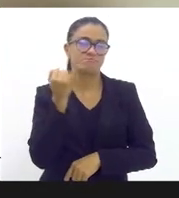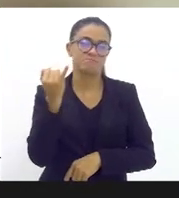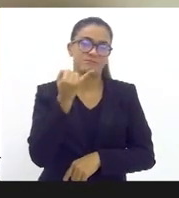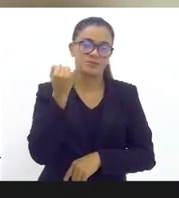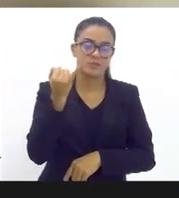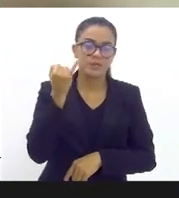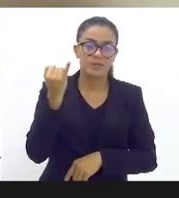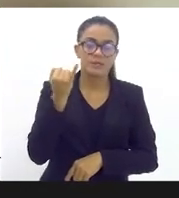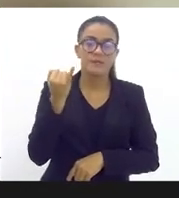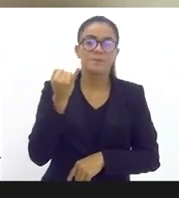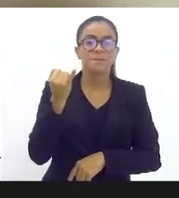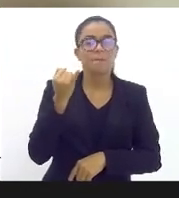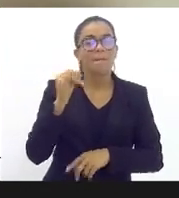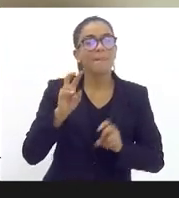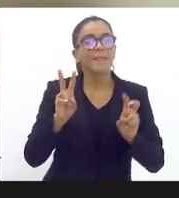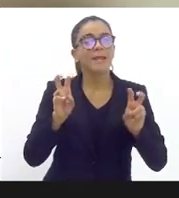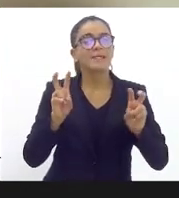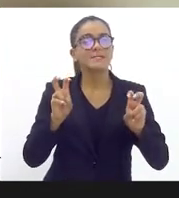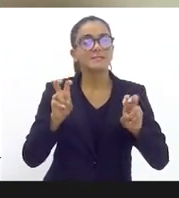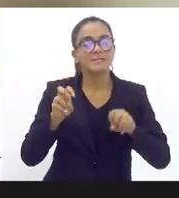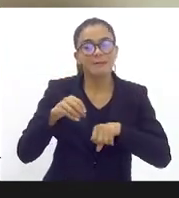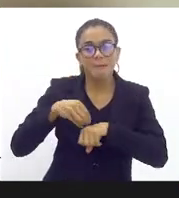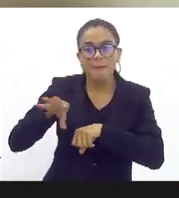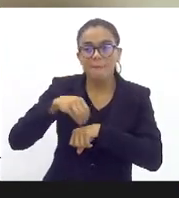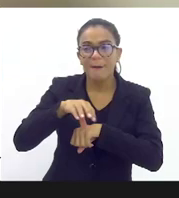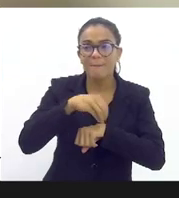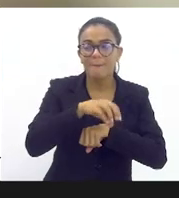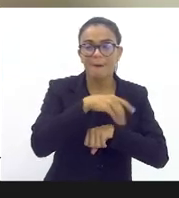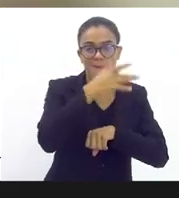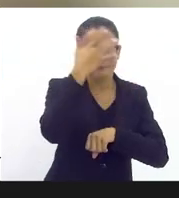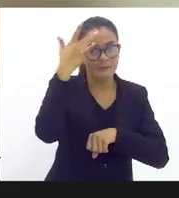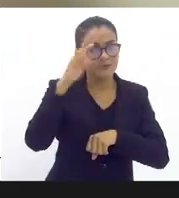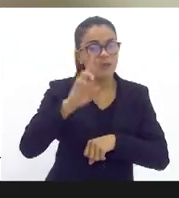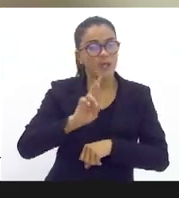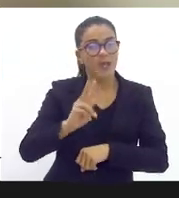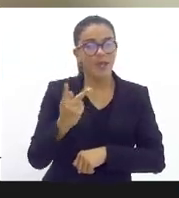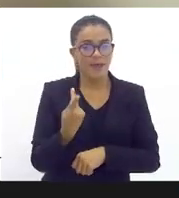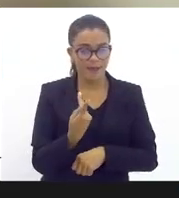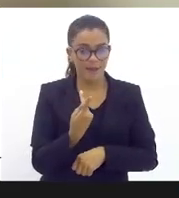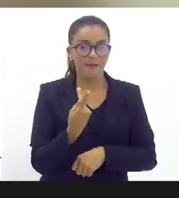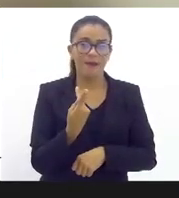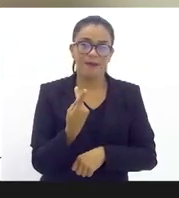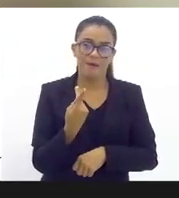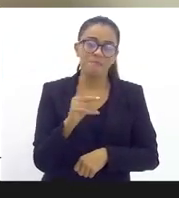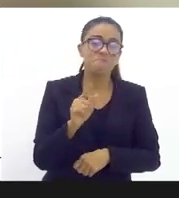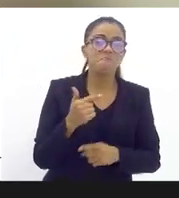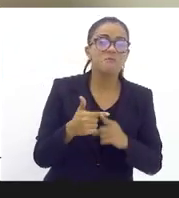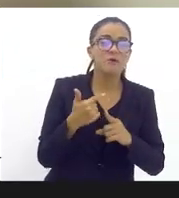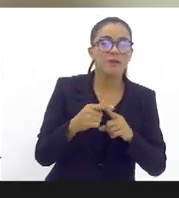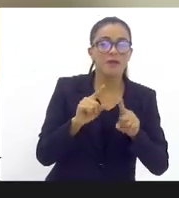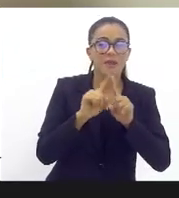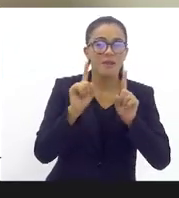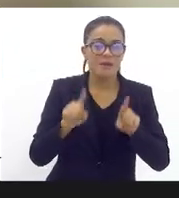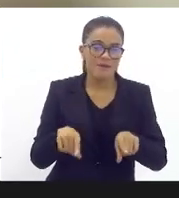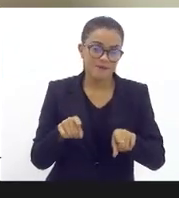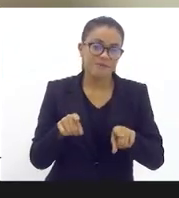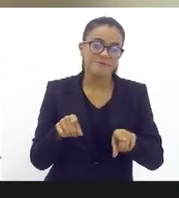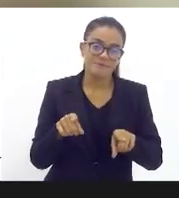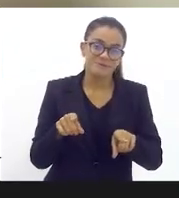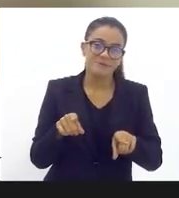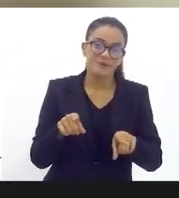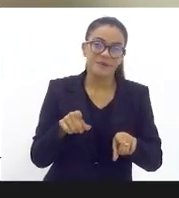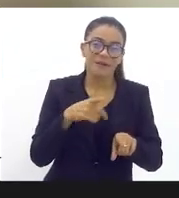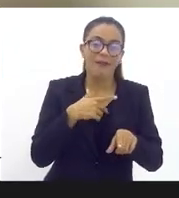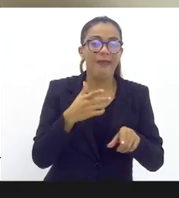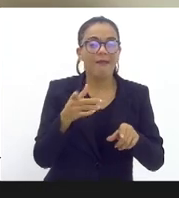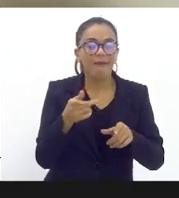levar esse tema aos profissionais de recursos humanos, que, ao fim e ao cabo, são quem conduz